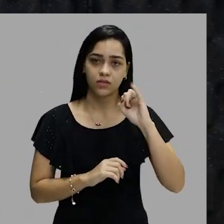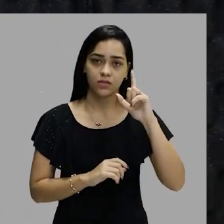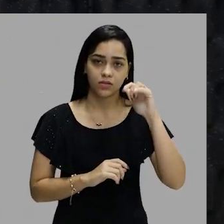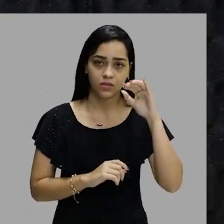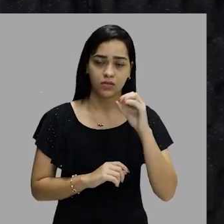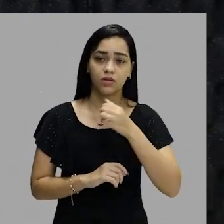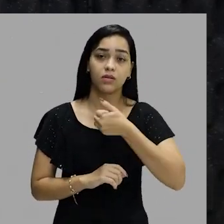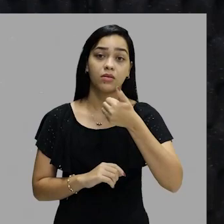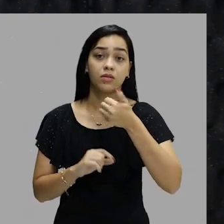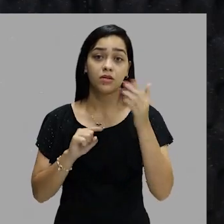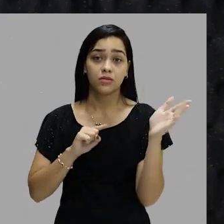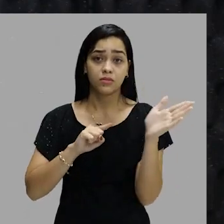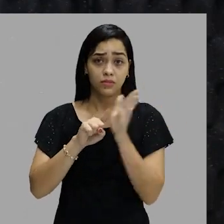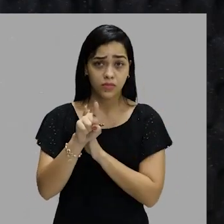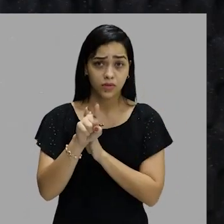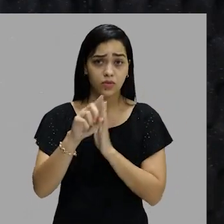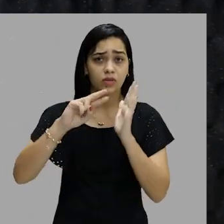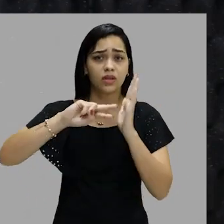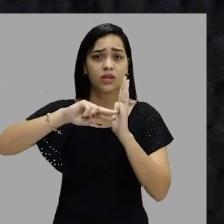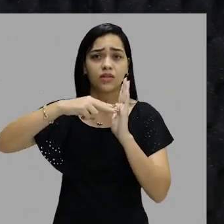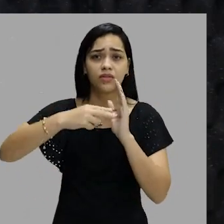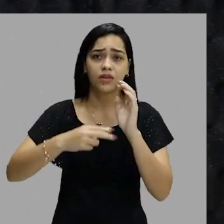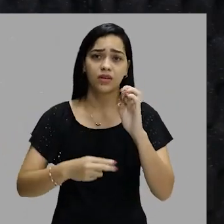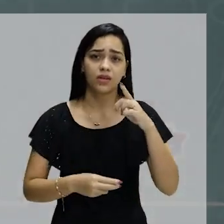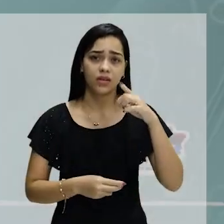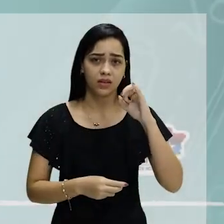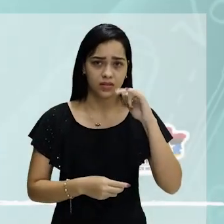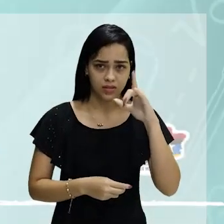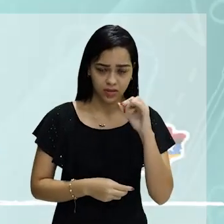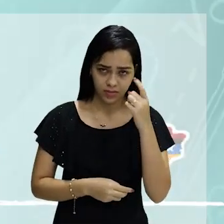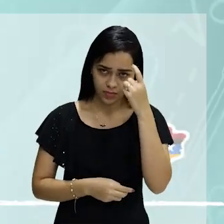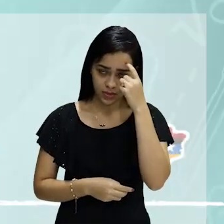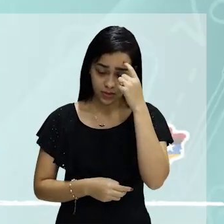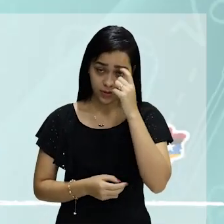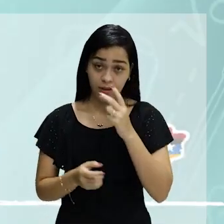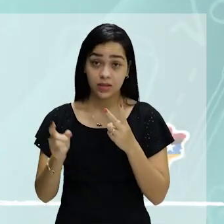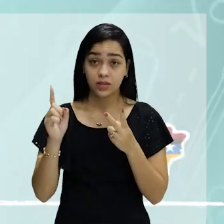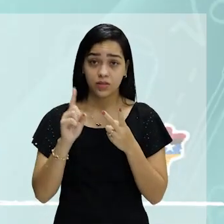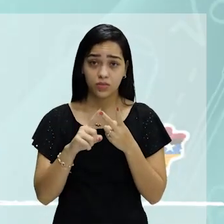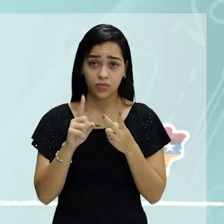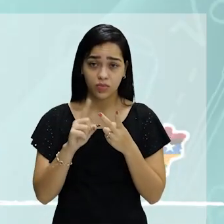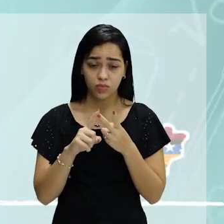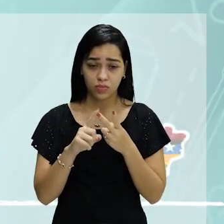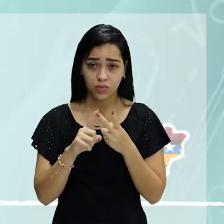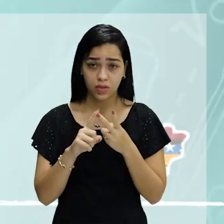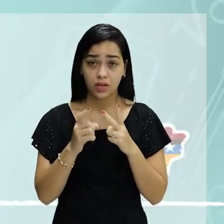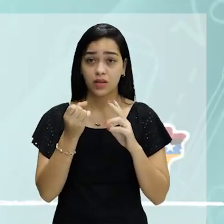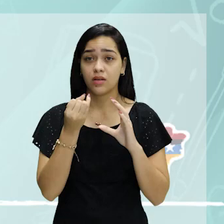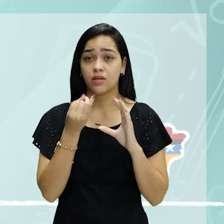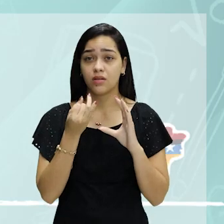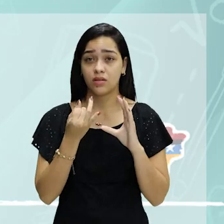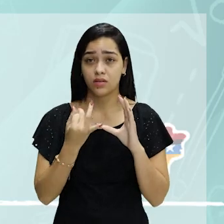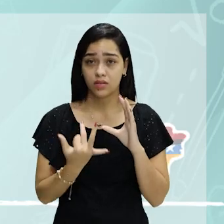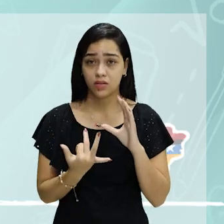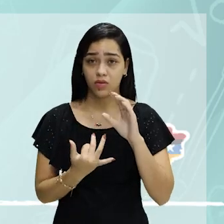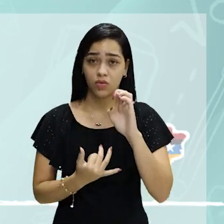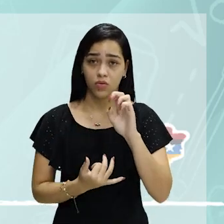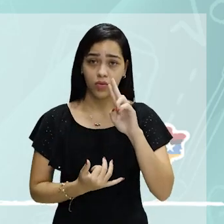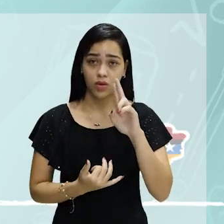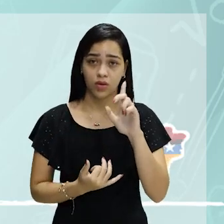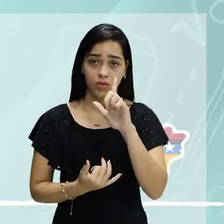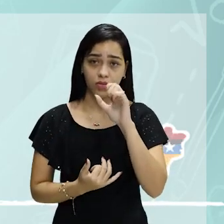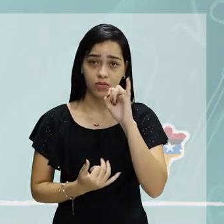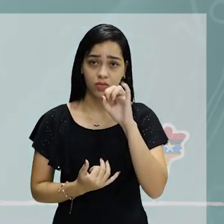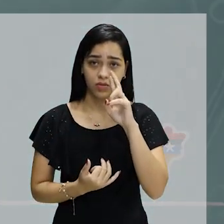a primeira pergunta, o que é exílio? Vai pensando aí. Segunda pergunta, caracterize o eu